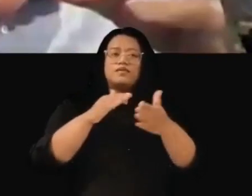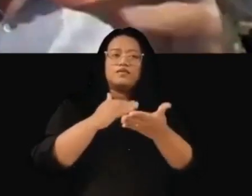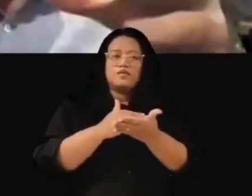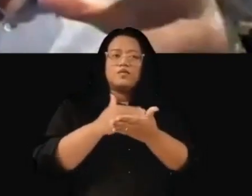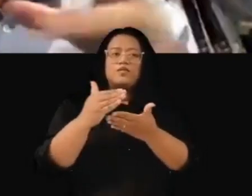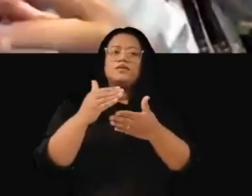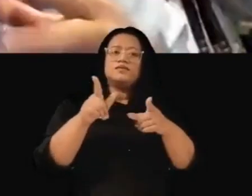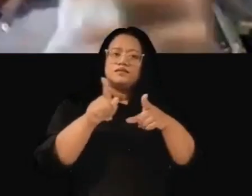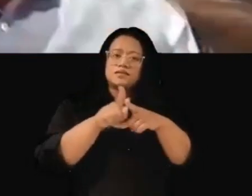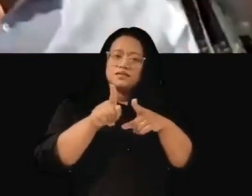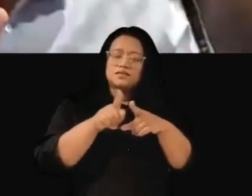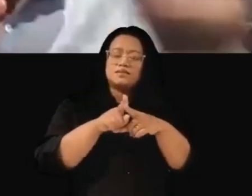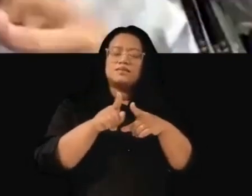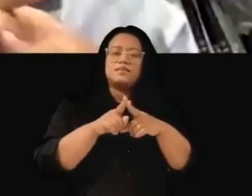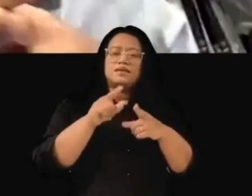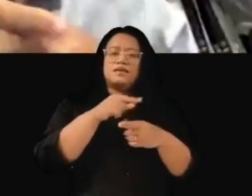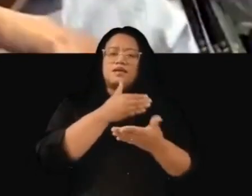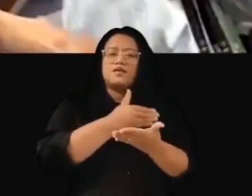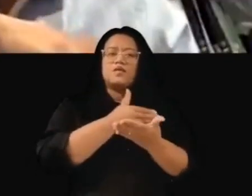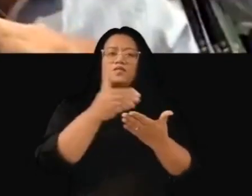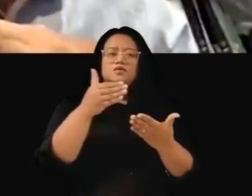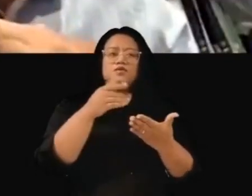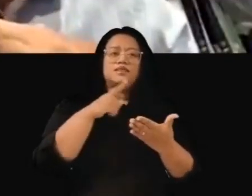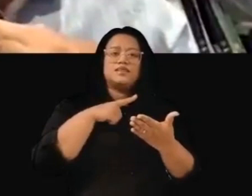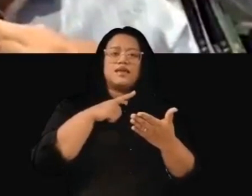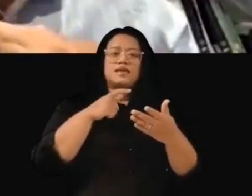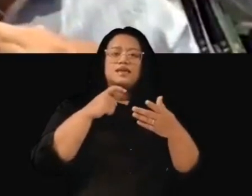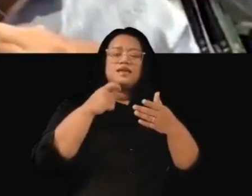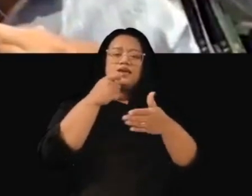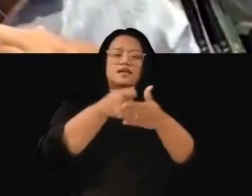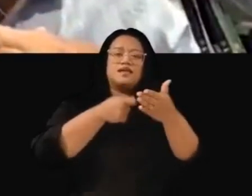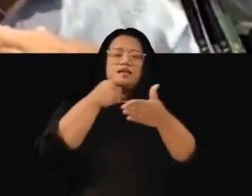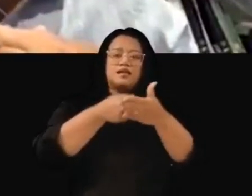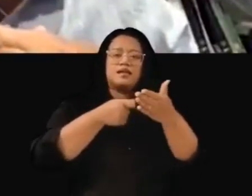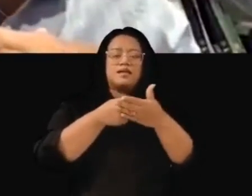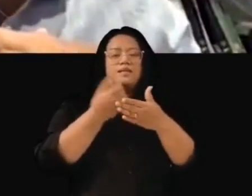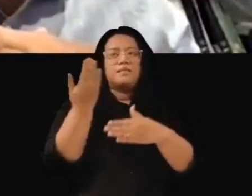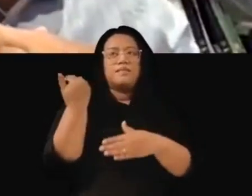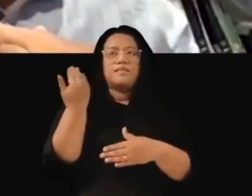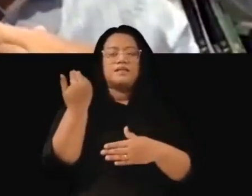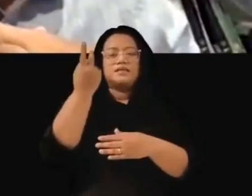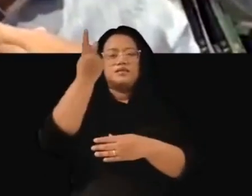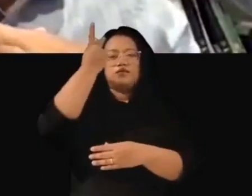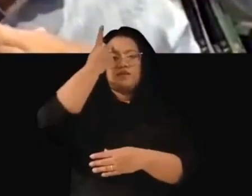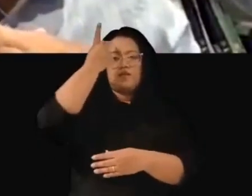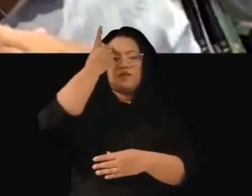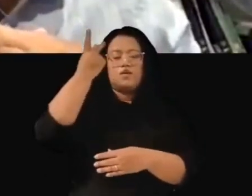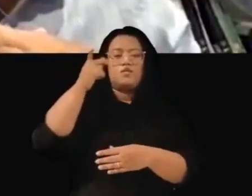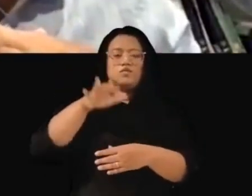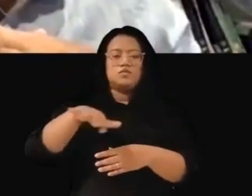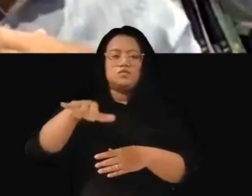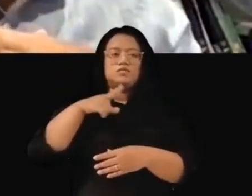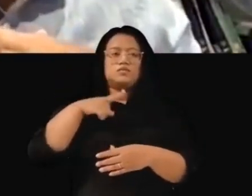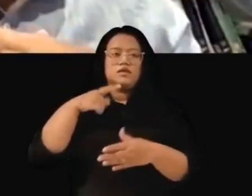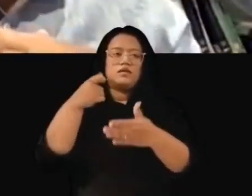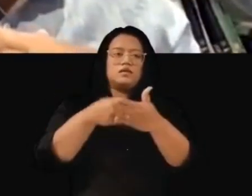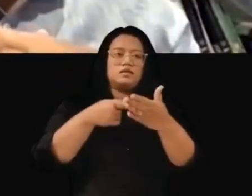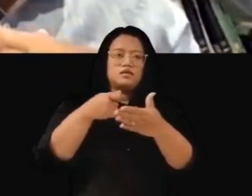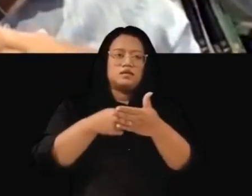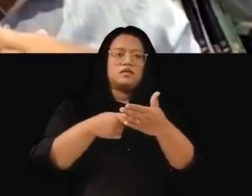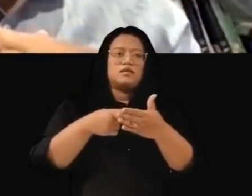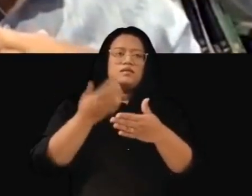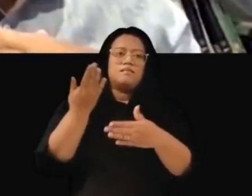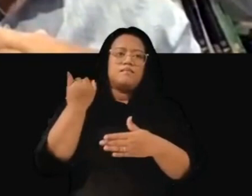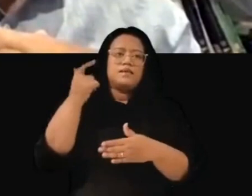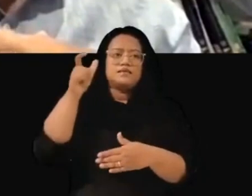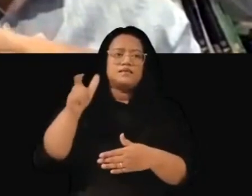dessa matriz, né? Claro que houve uma frente importante ambientalista do Estado de São Paulo, sim, né? Então, na